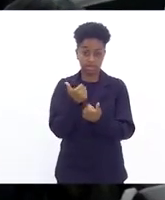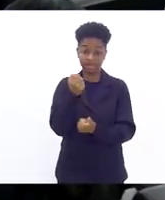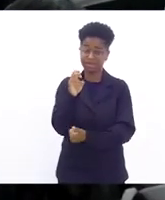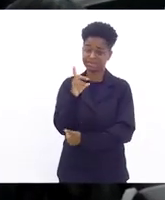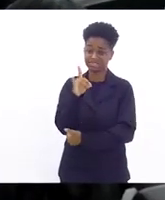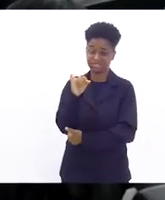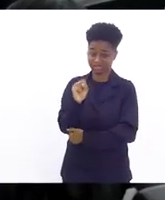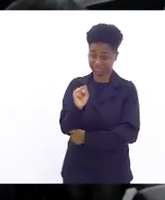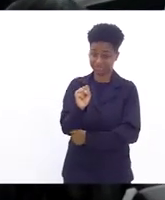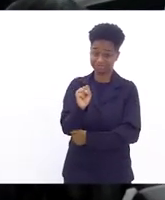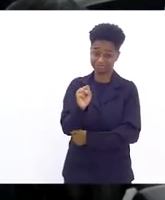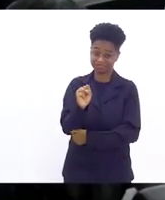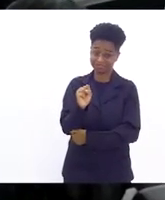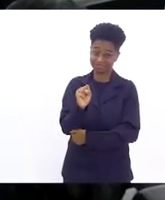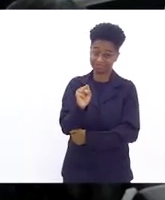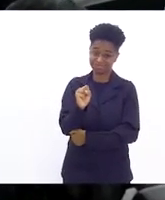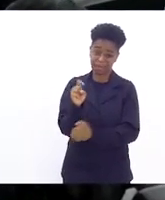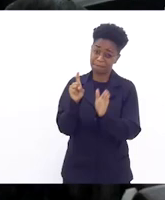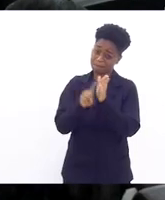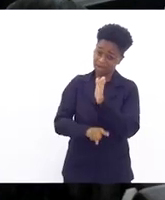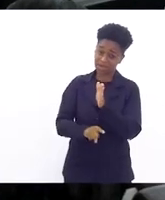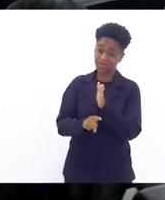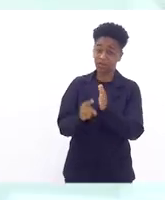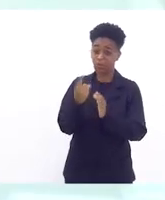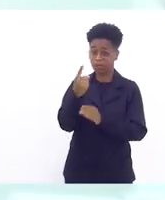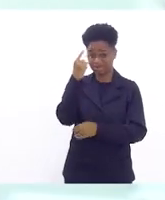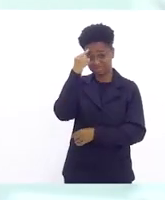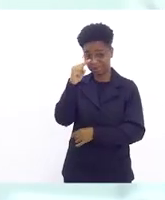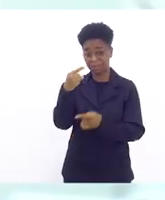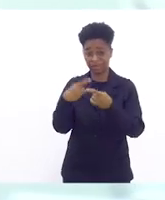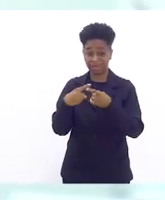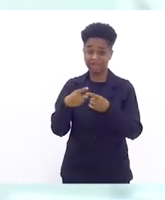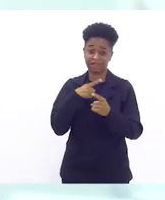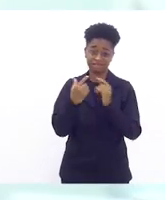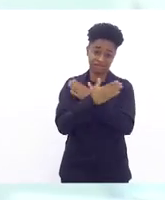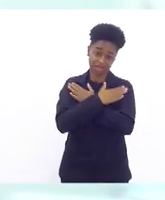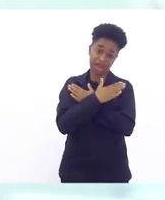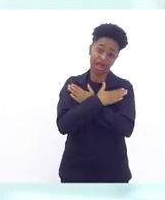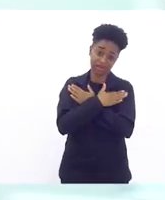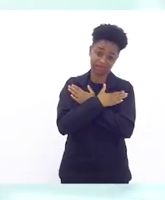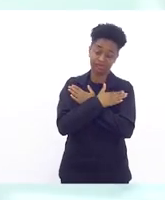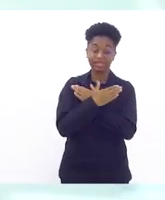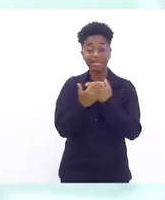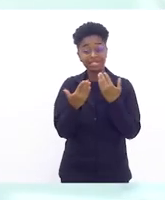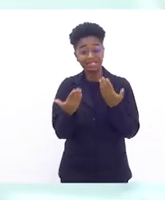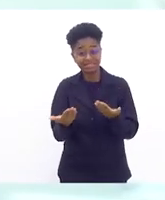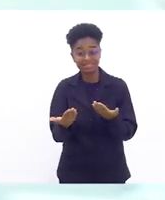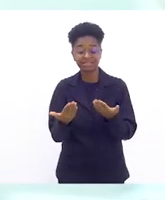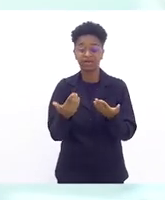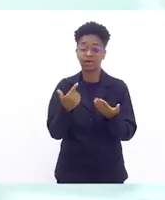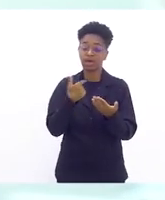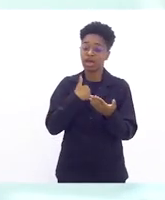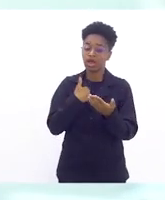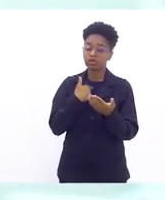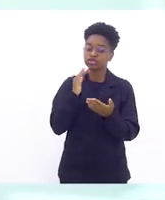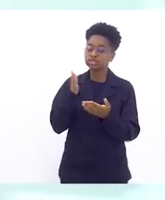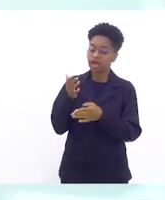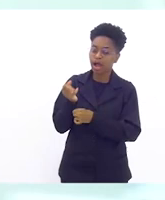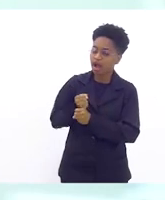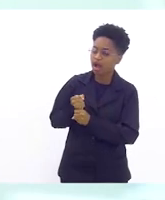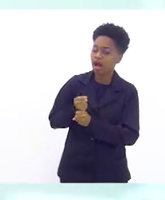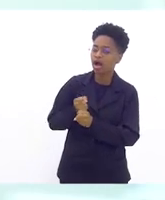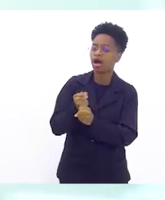dias menos de uma semana santa no meio mas eu tenho muitos anos de